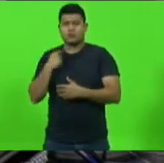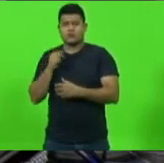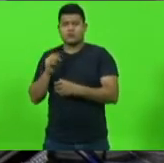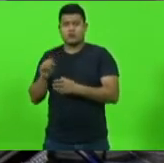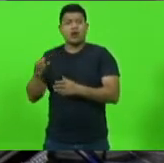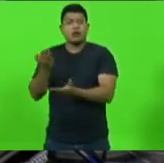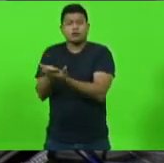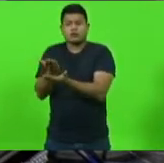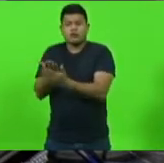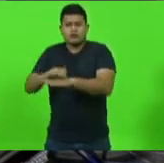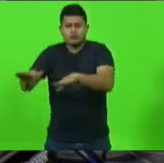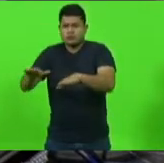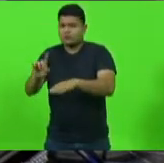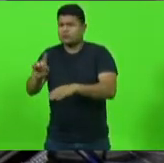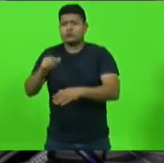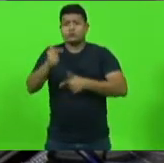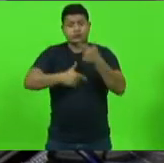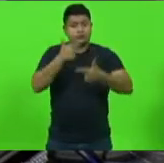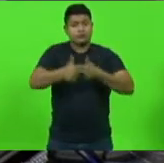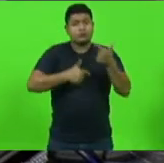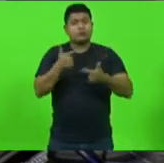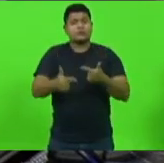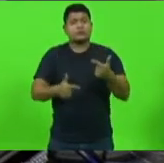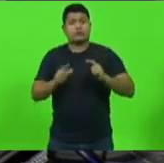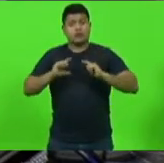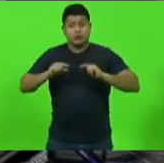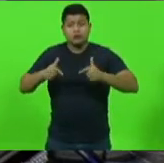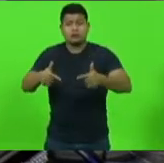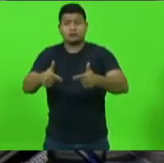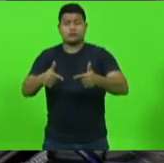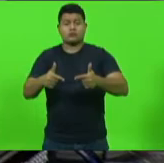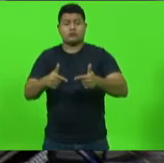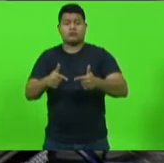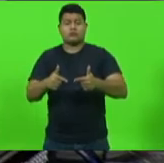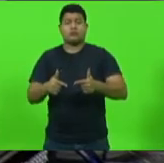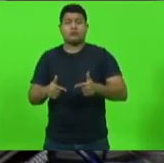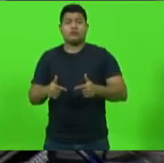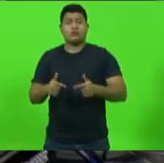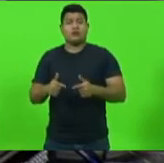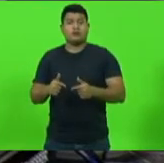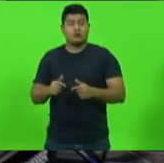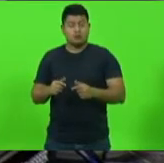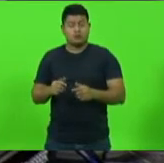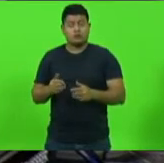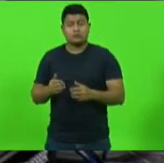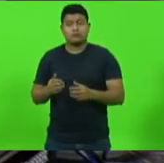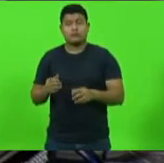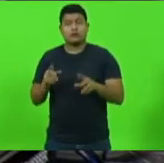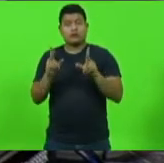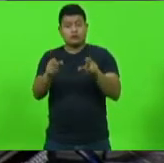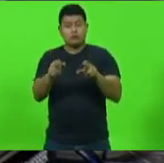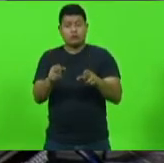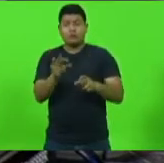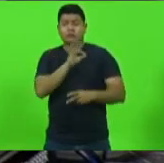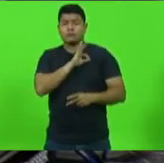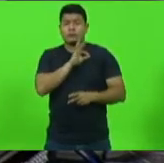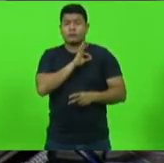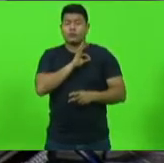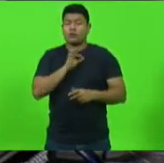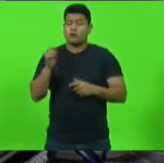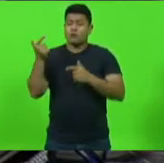está atuando também na linha de frente durante a sua formação, assim como também policiais e outros